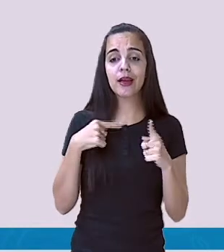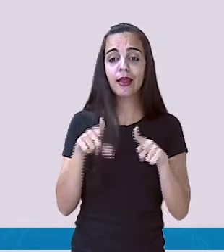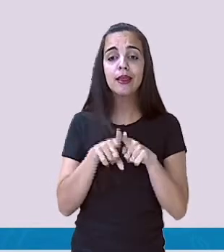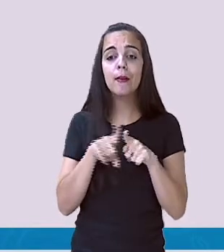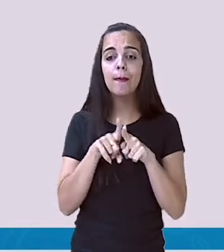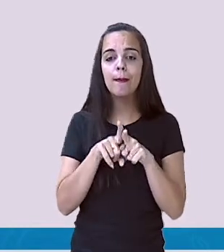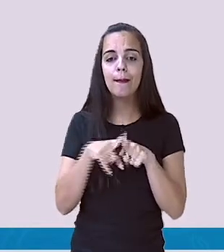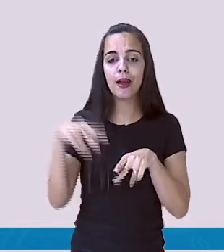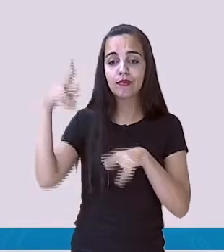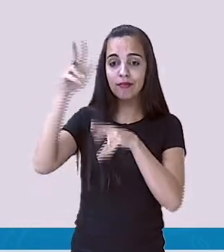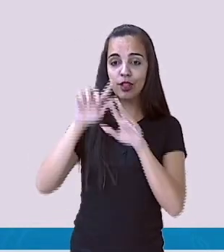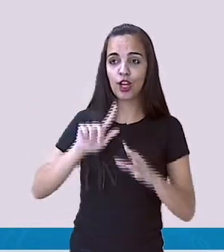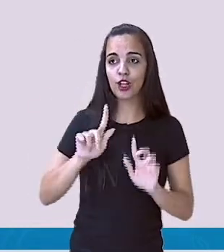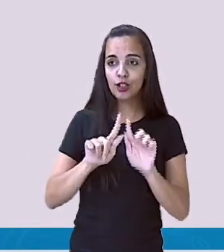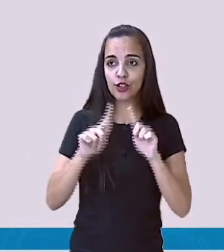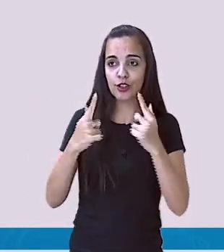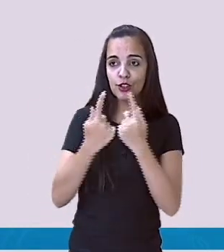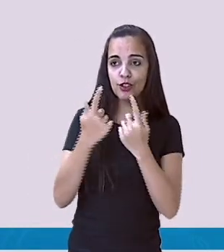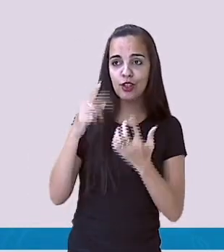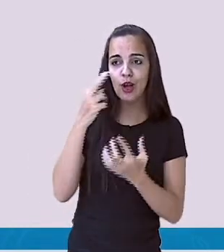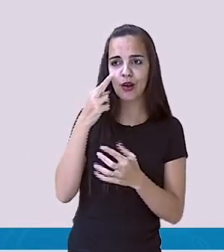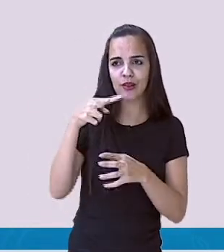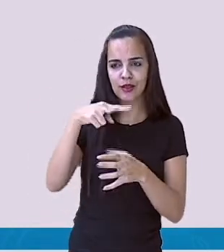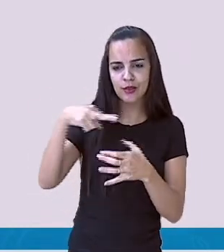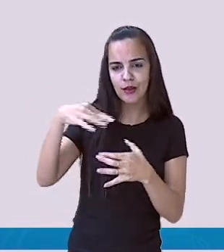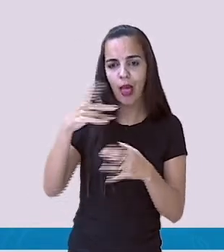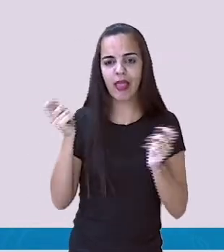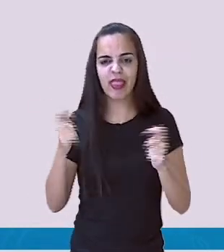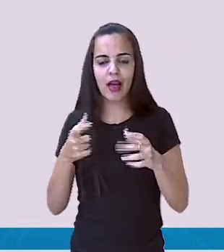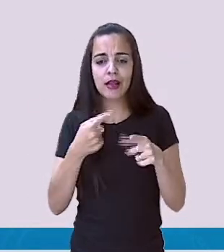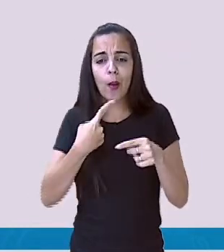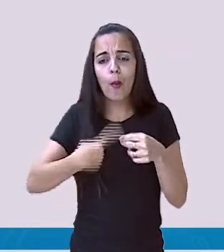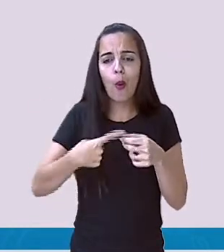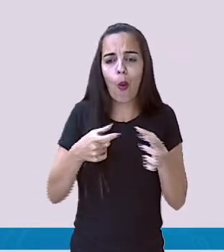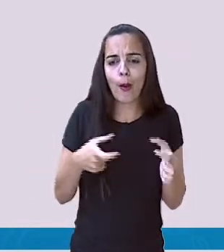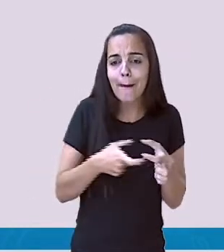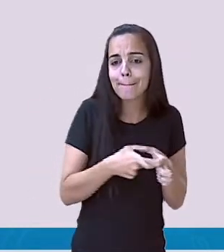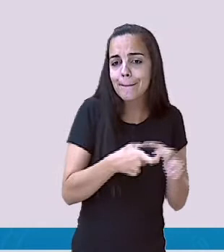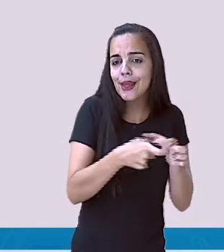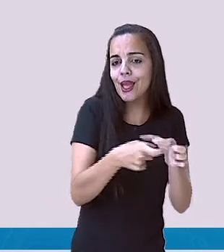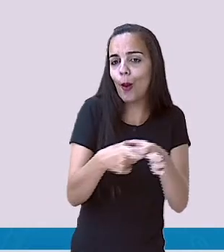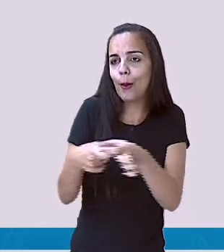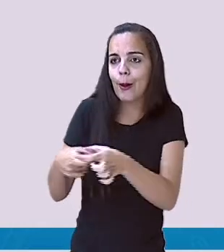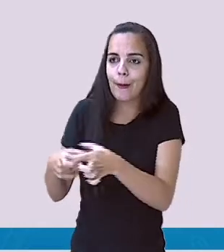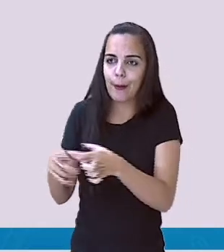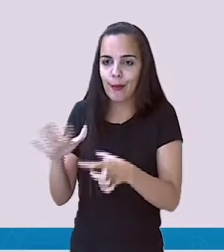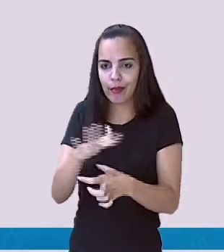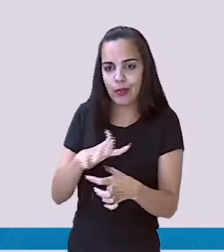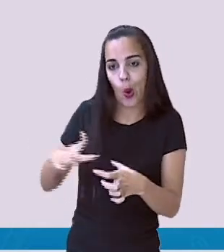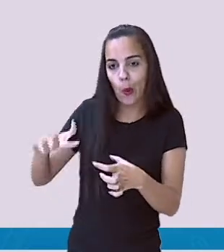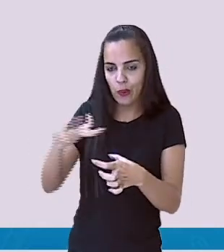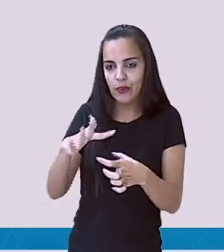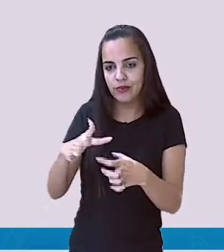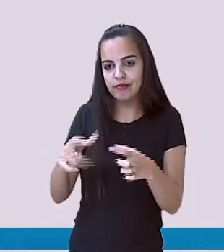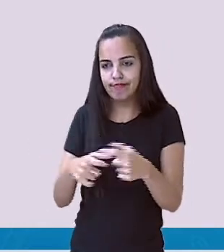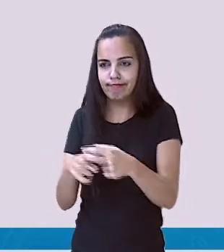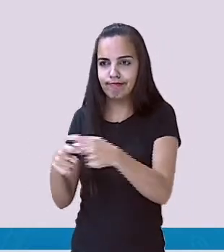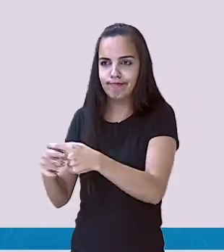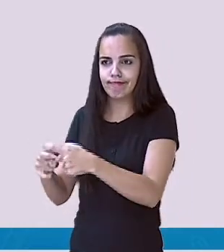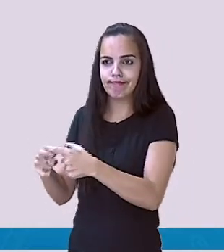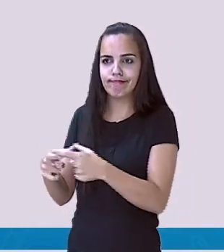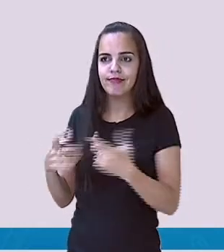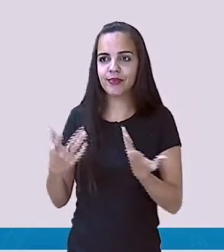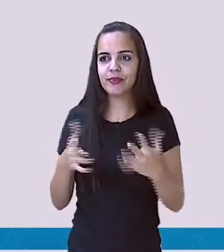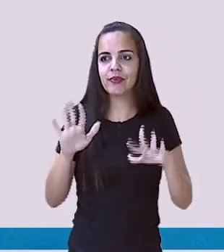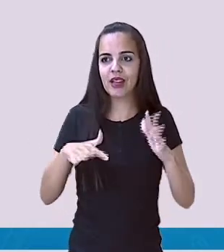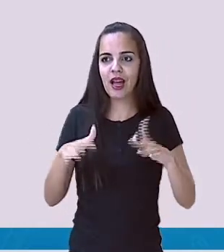grandes. Então, são cidades menores, né? Esse tamanho geográfico é menor. Então, por exemplo, uma paisagem de uma cidade grande,